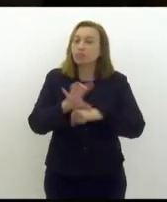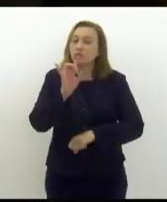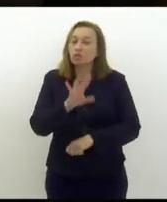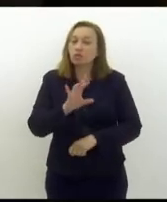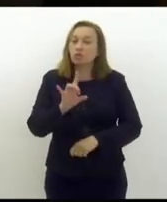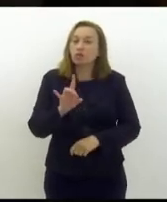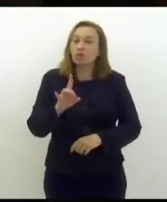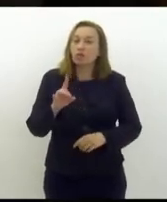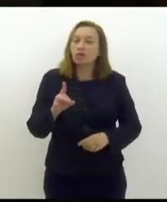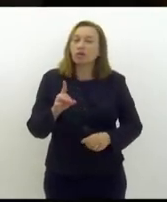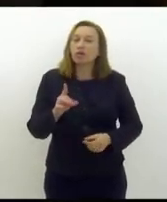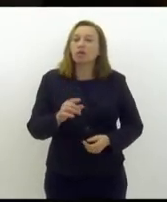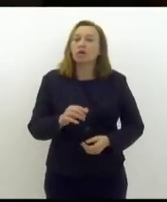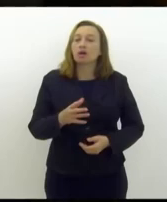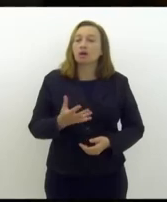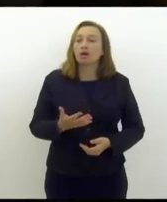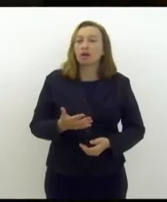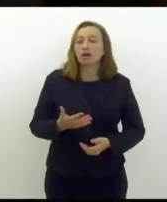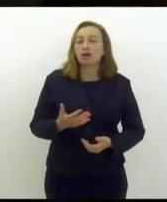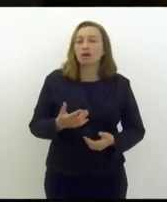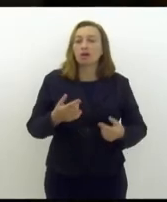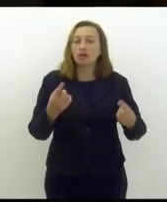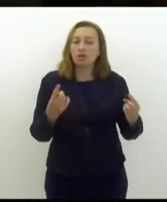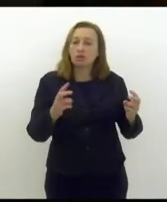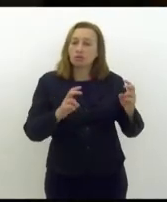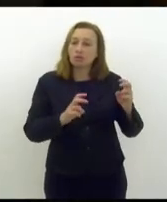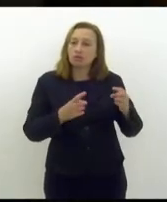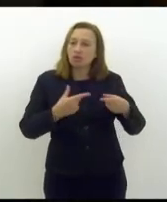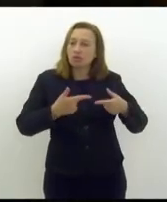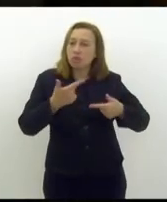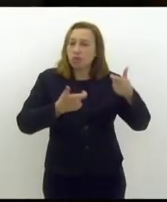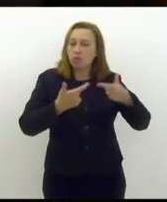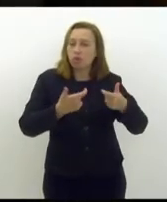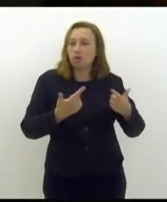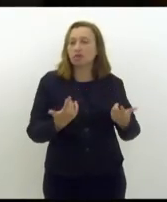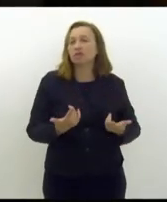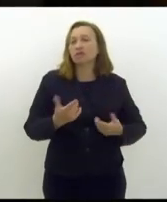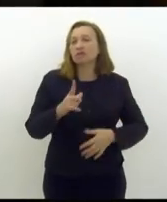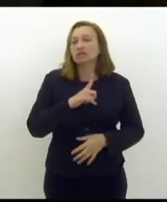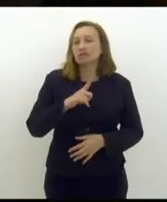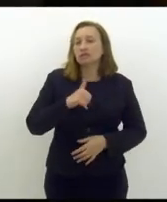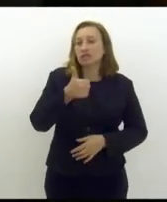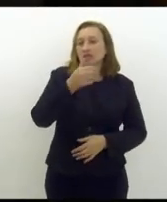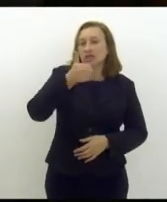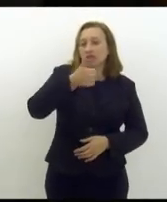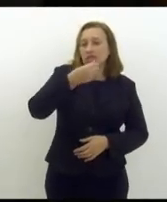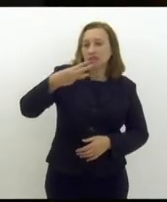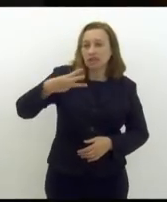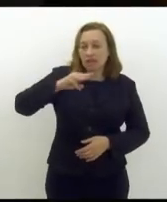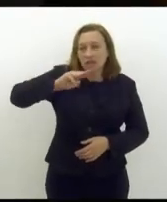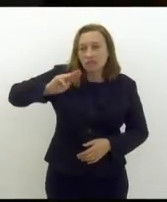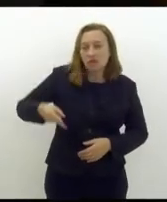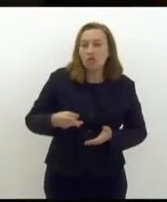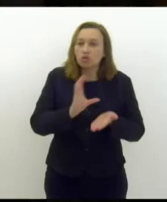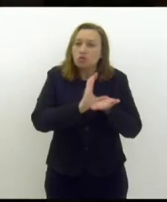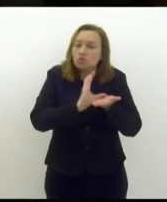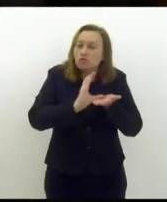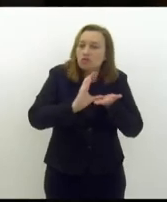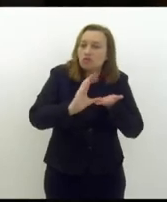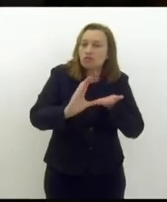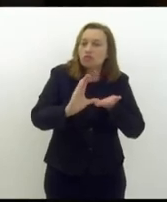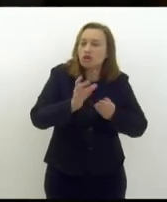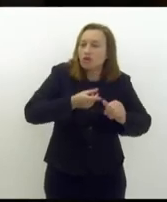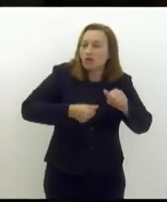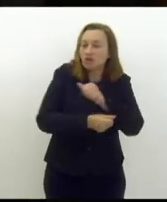aposta obviamente na lógica do confronto se a gente tem aqui cerca de 13 bilhões investidos em